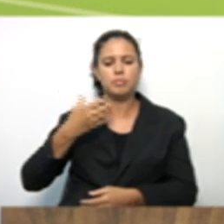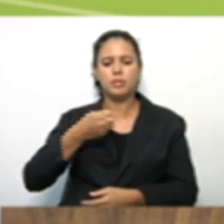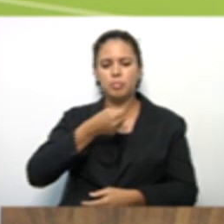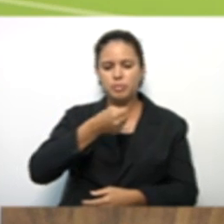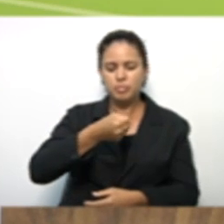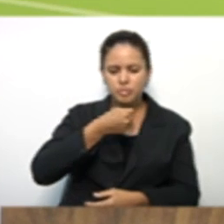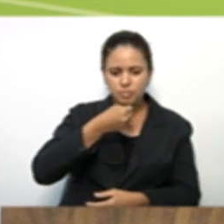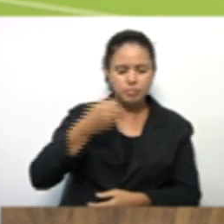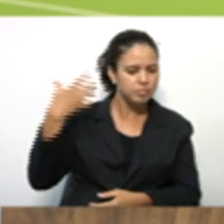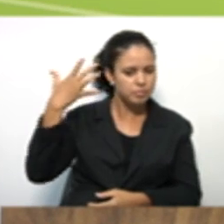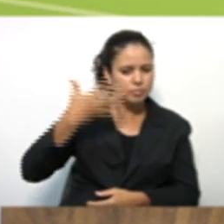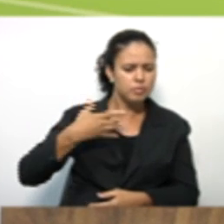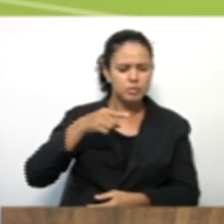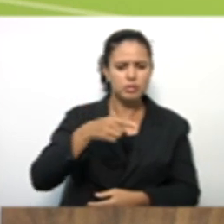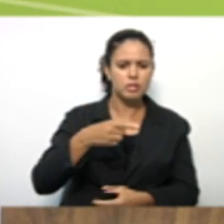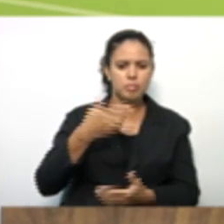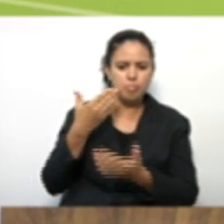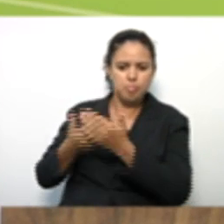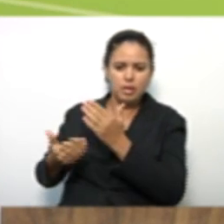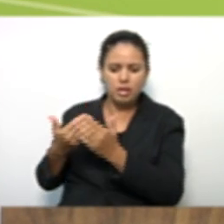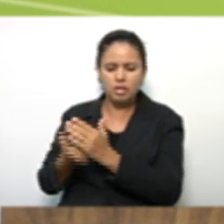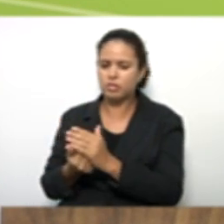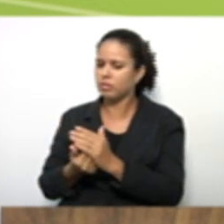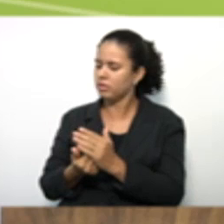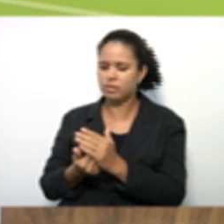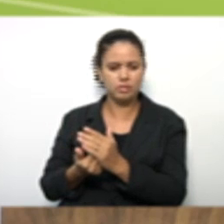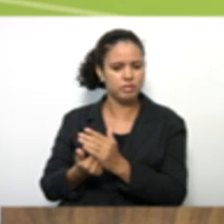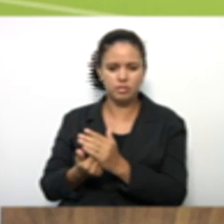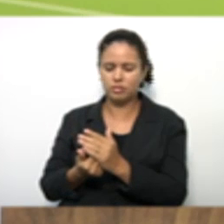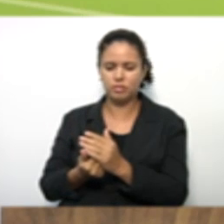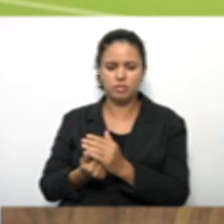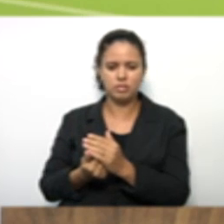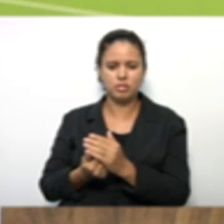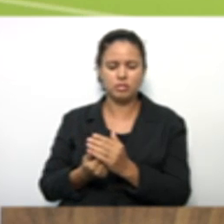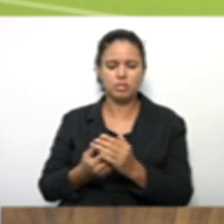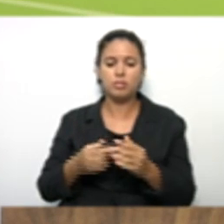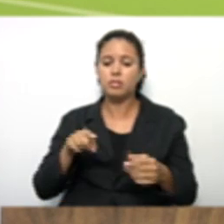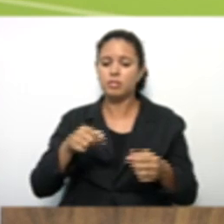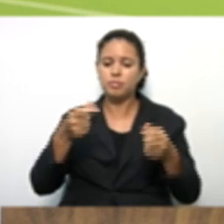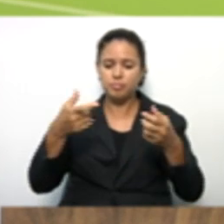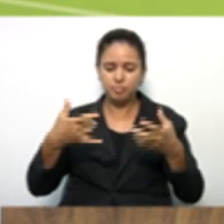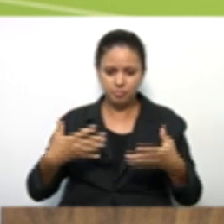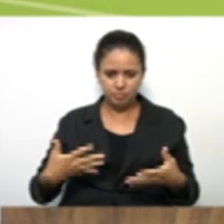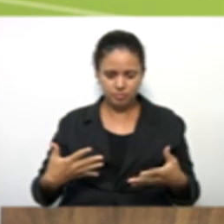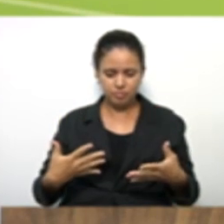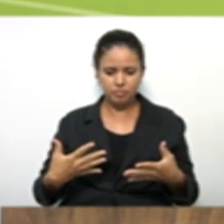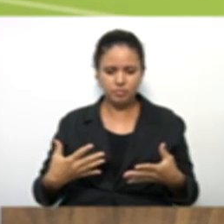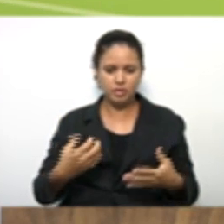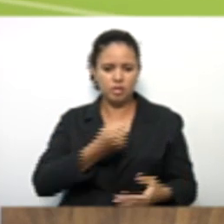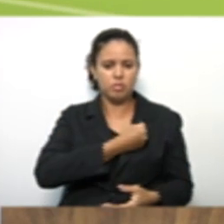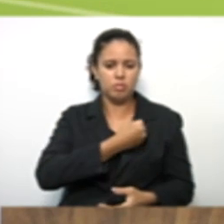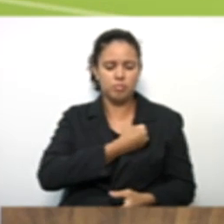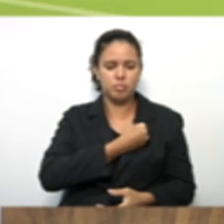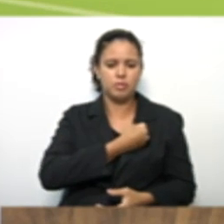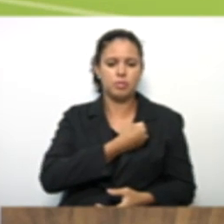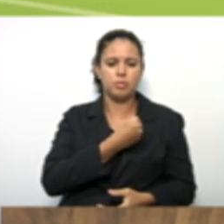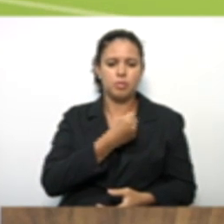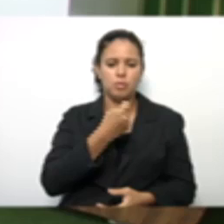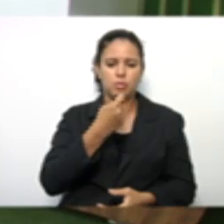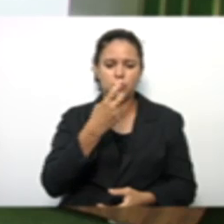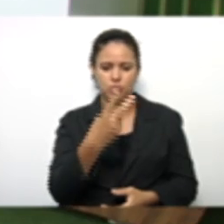conhecimentos, ok? Não percam essa palestra. Vai estar no canal 1, não no canal 2. Professora, obrigado pela sua